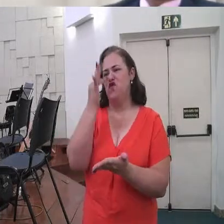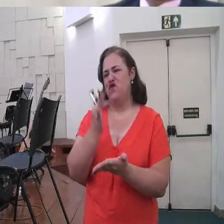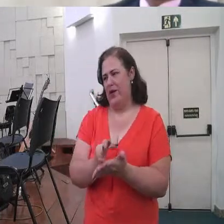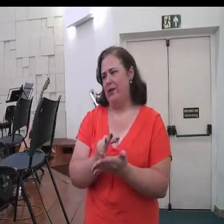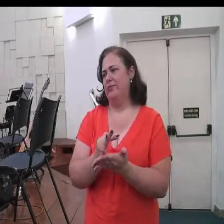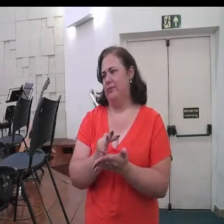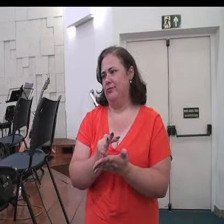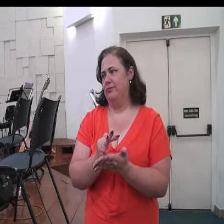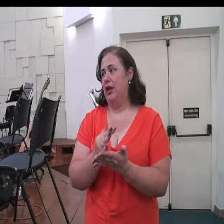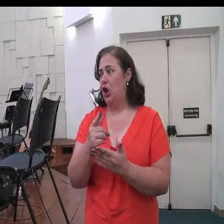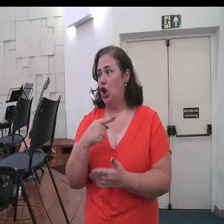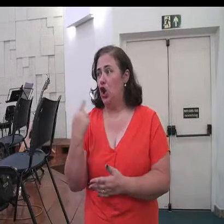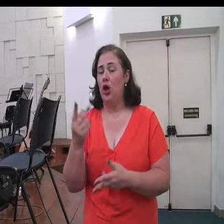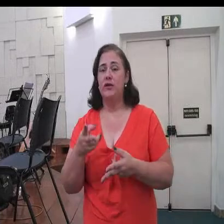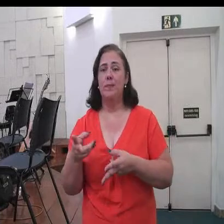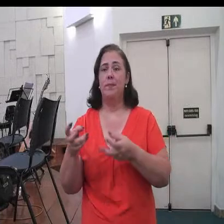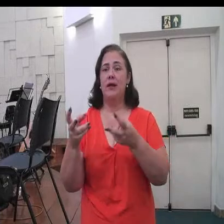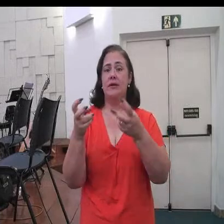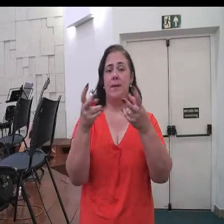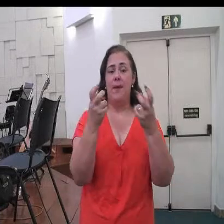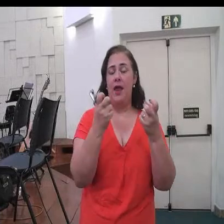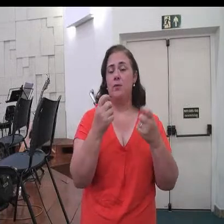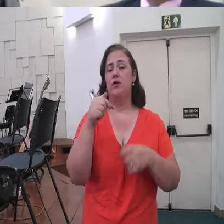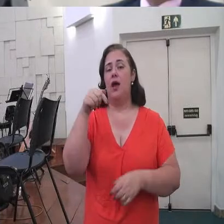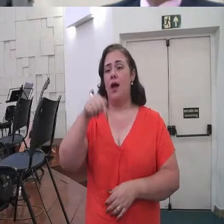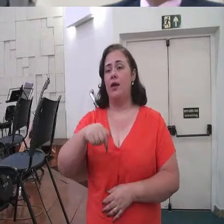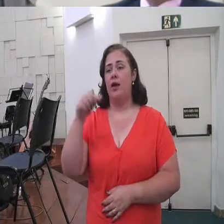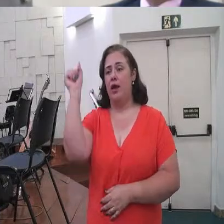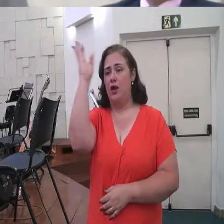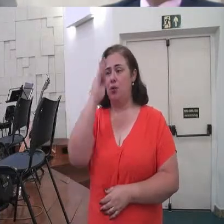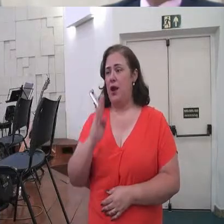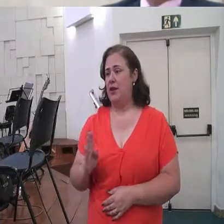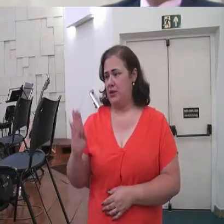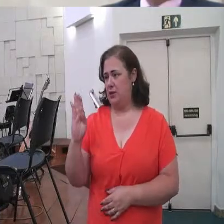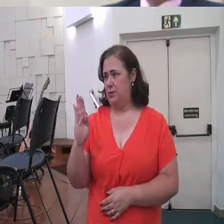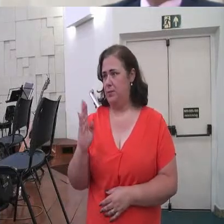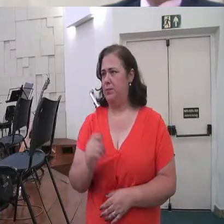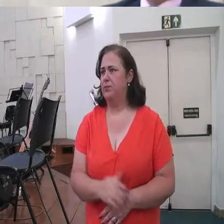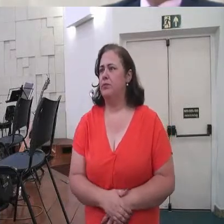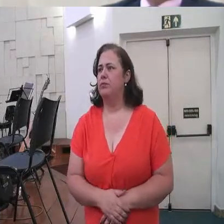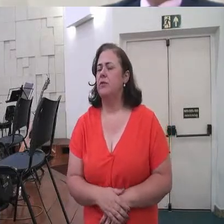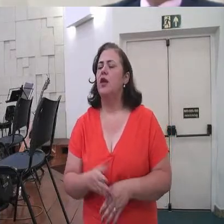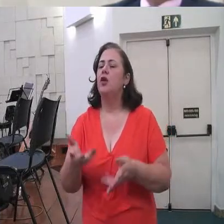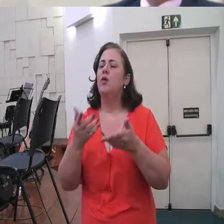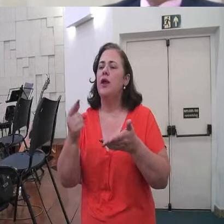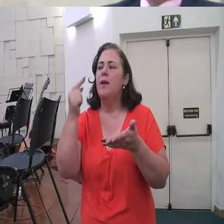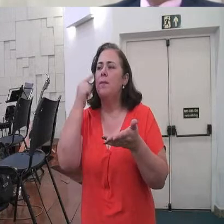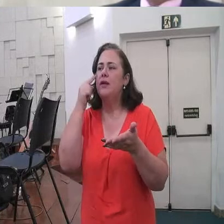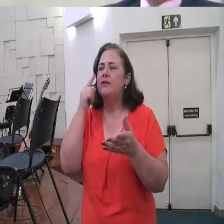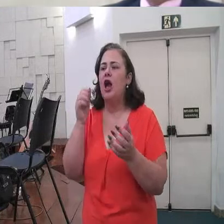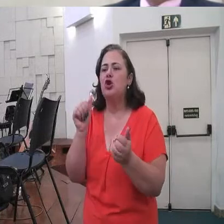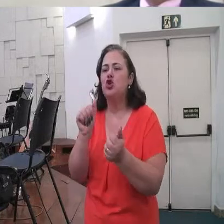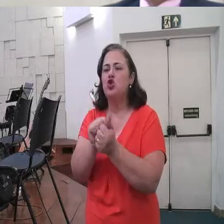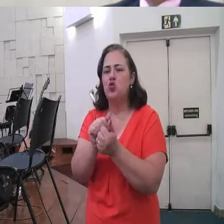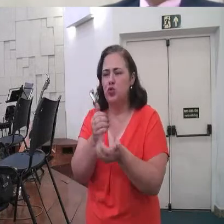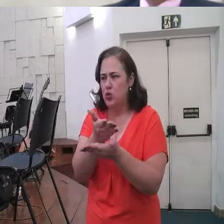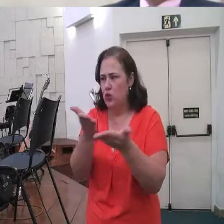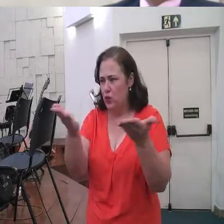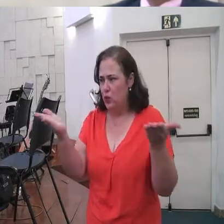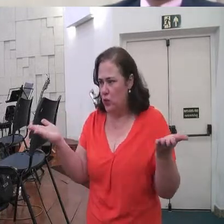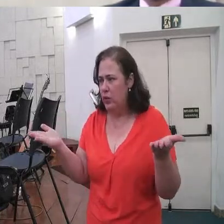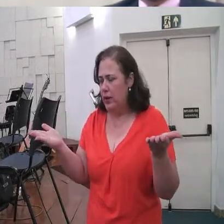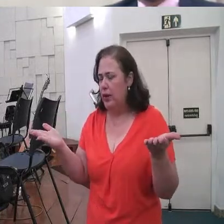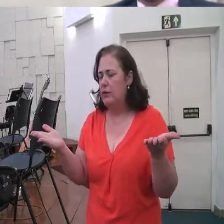nós encontramos em solo brasileiro. Queria pensar sobre isso como introdução para aquilo que nós vamos